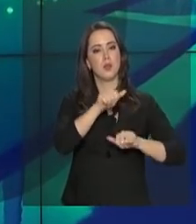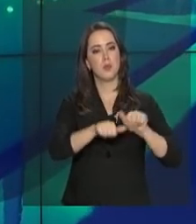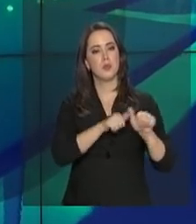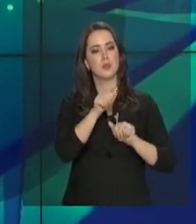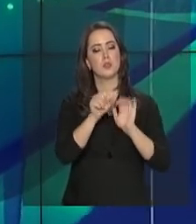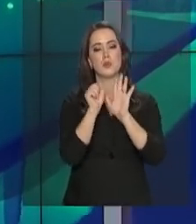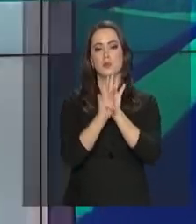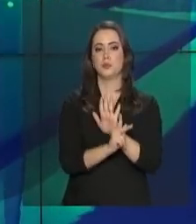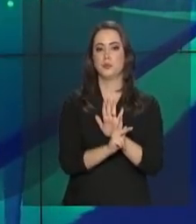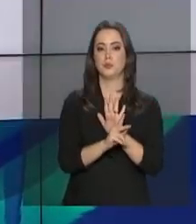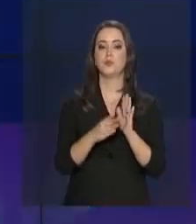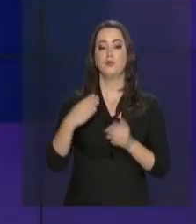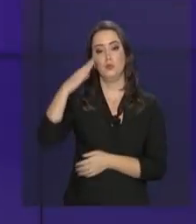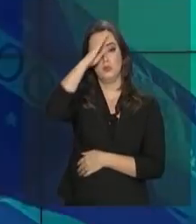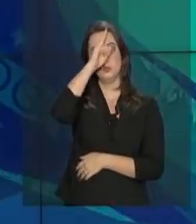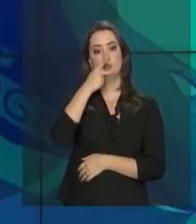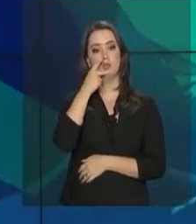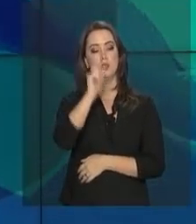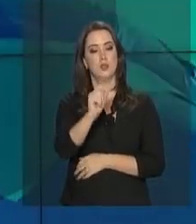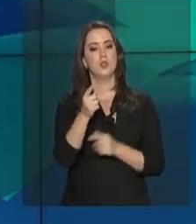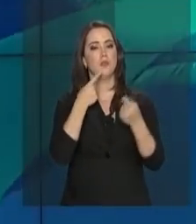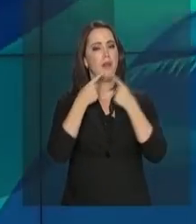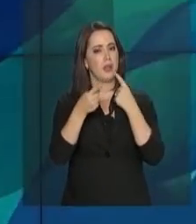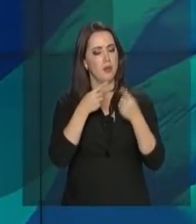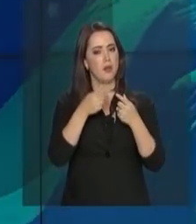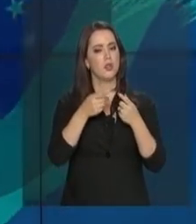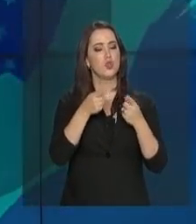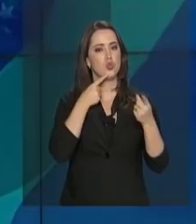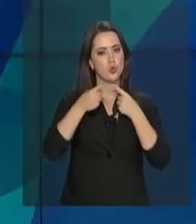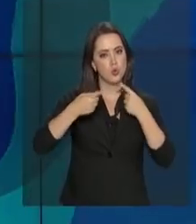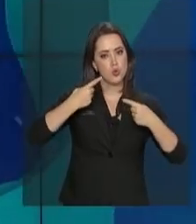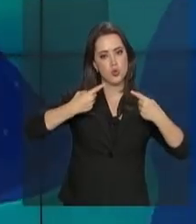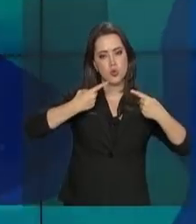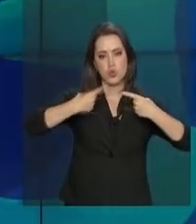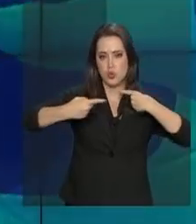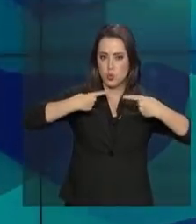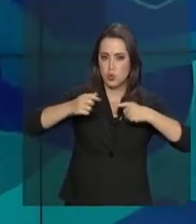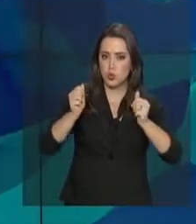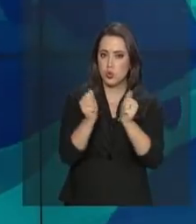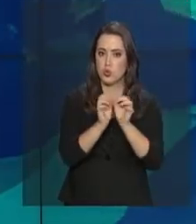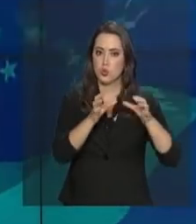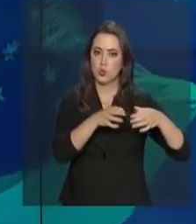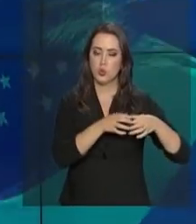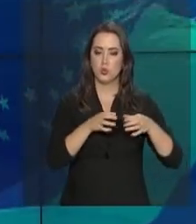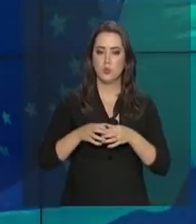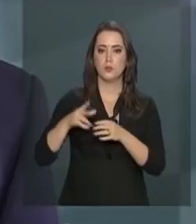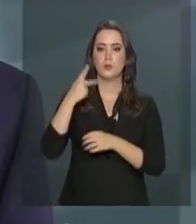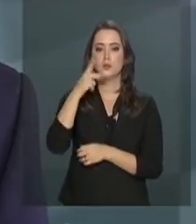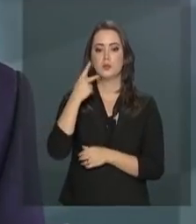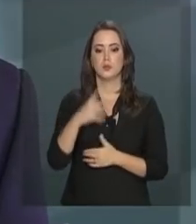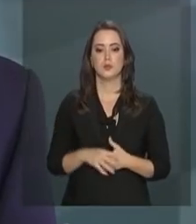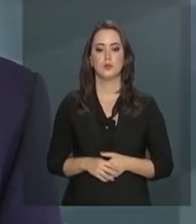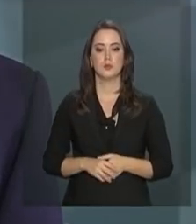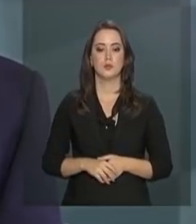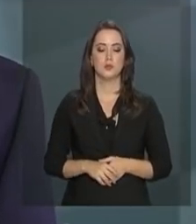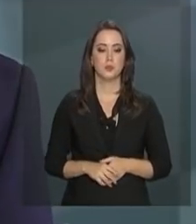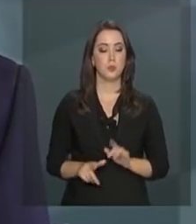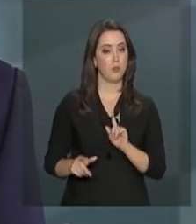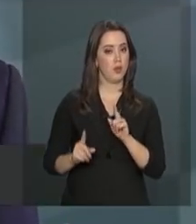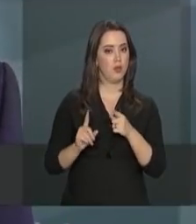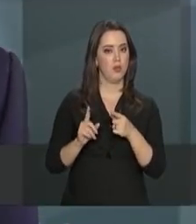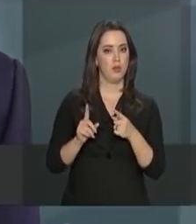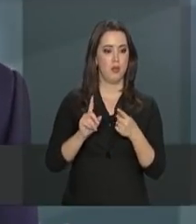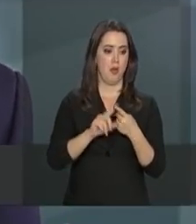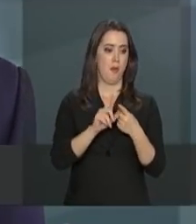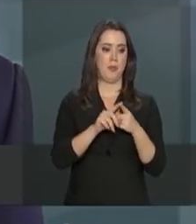da previdência bolsonaro disse que vai discutir a proposta com os líderes partidários pelo menos é